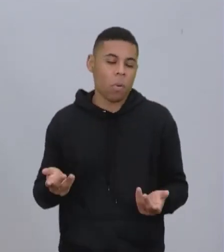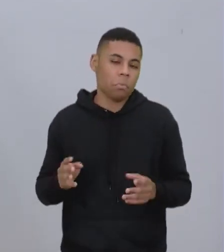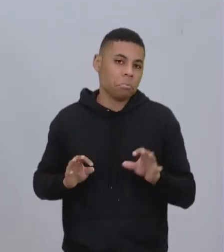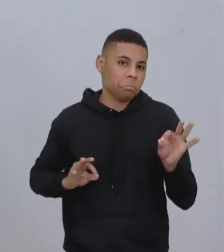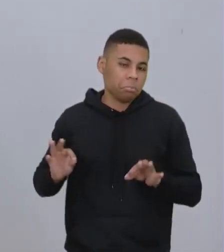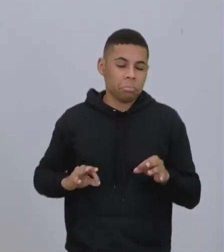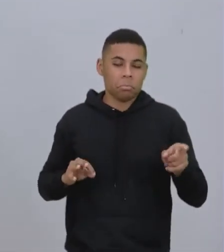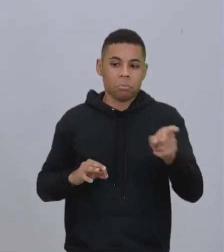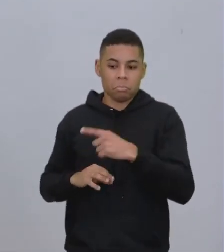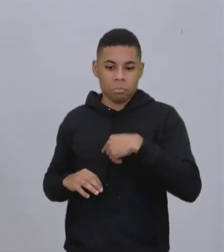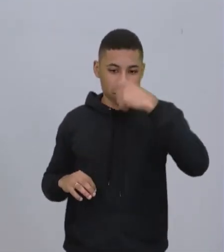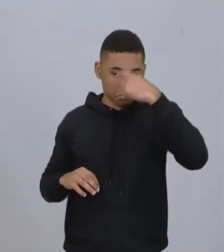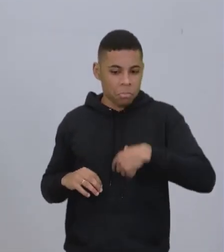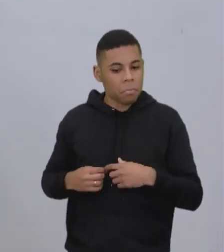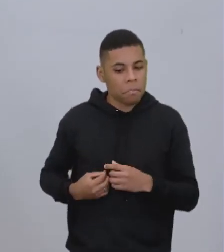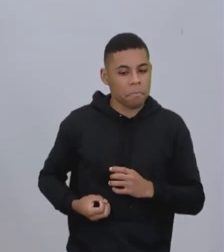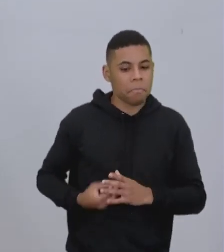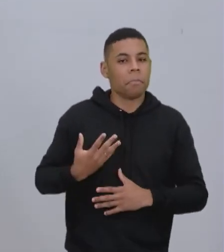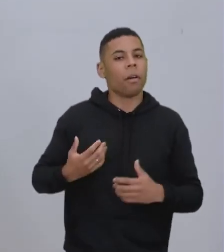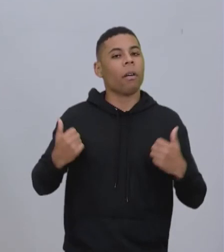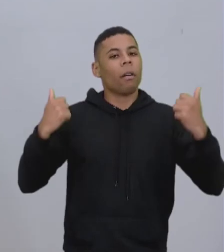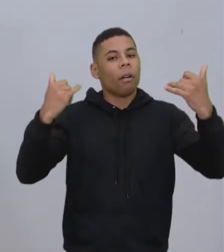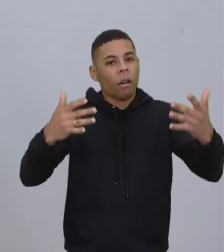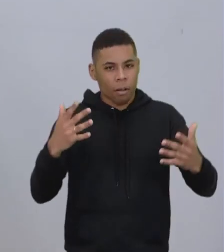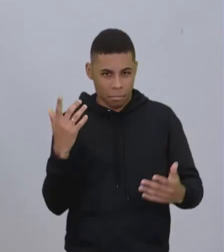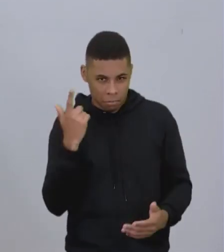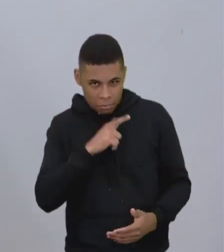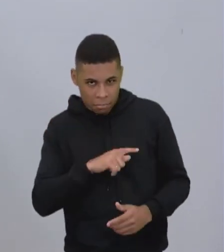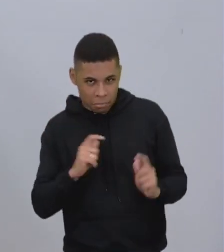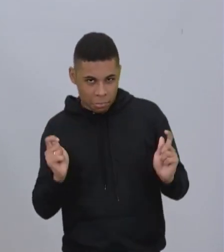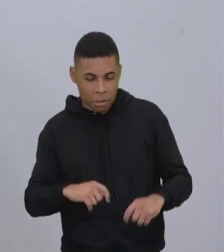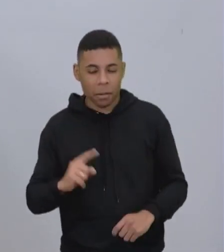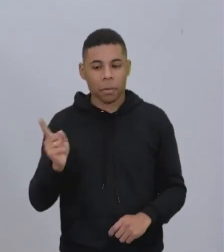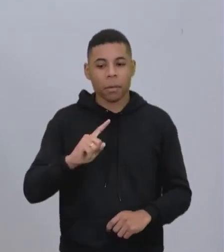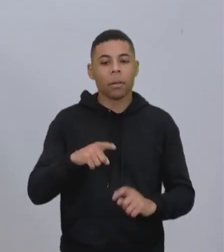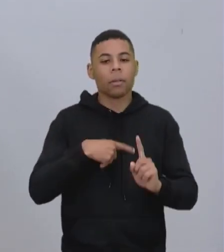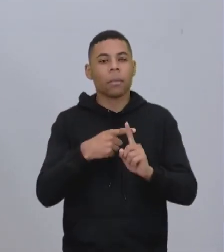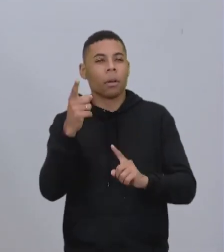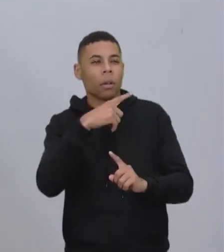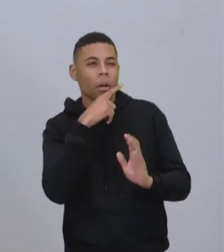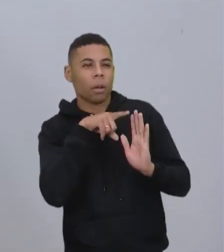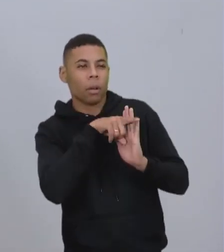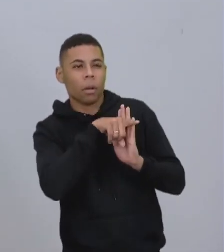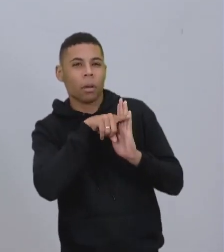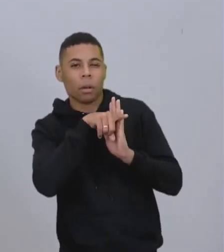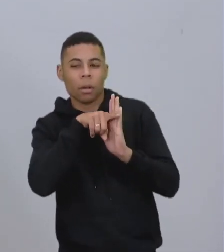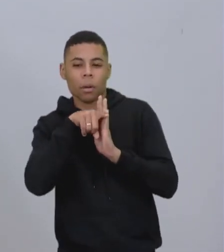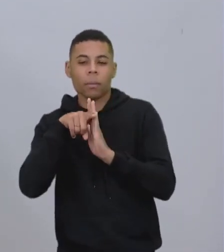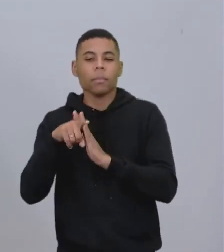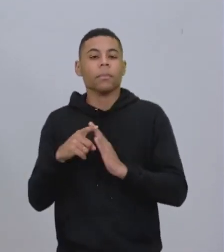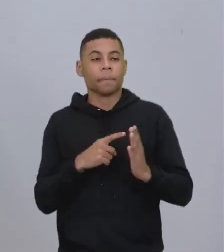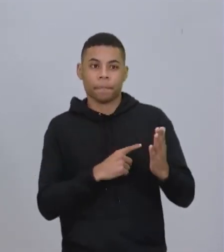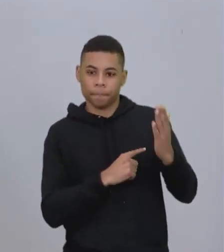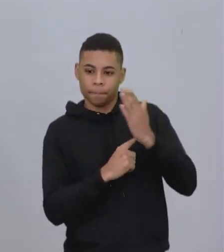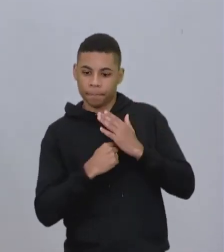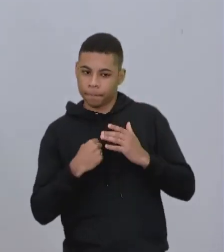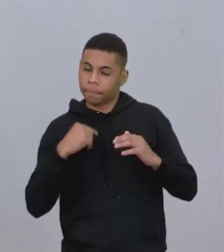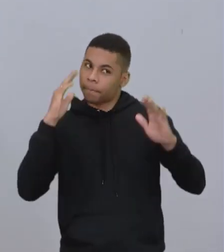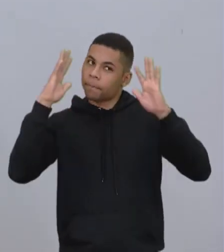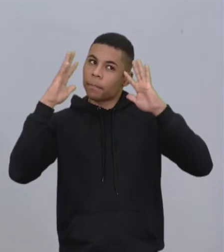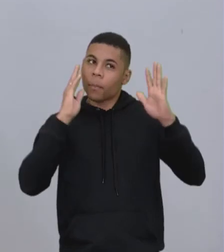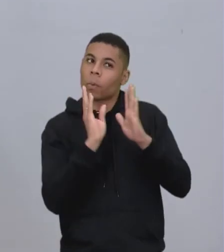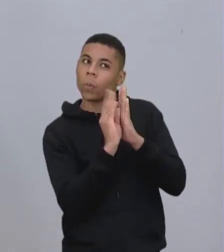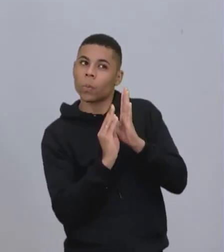da persona. Todas essas ações, elas promovem o quê? Uma apropriação, né, de conteúdos